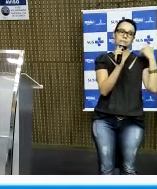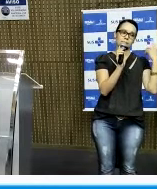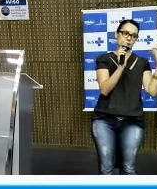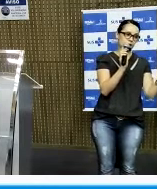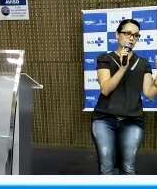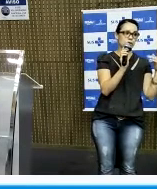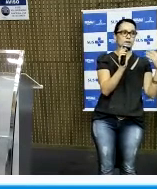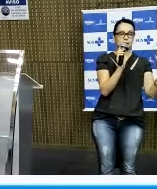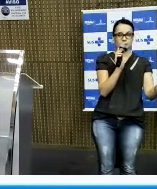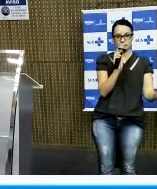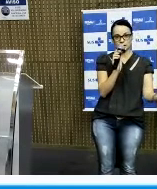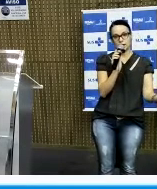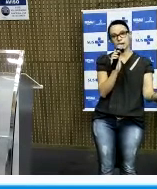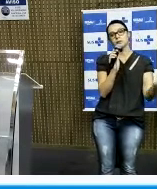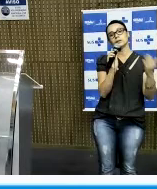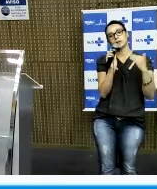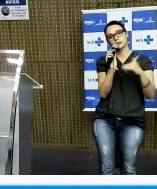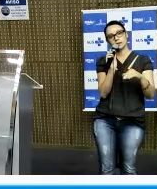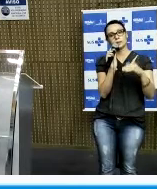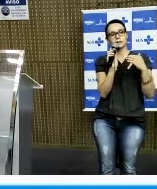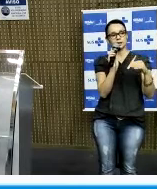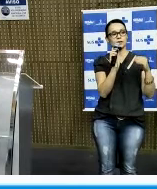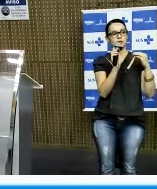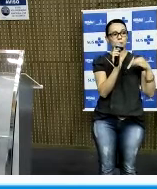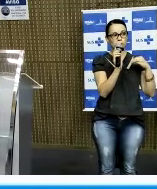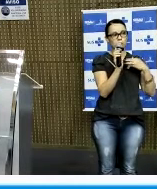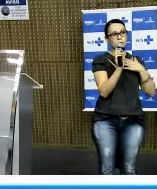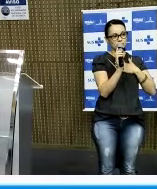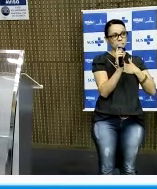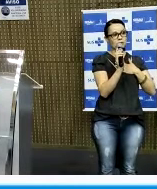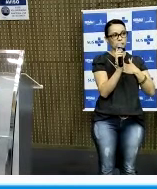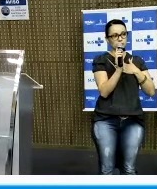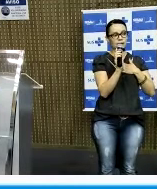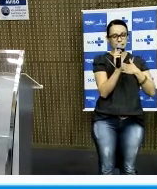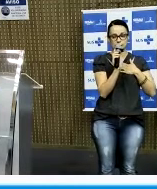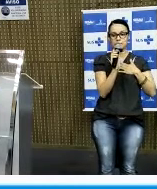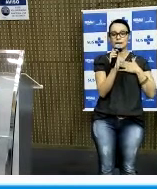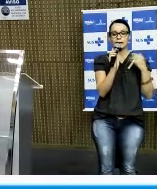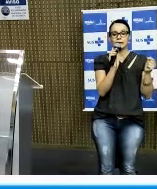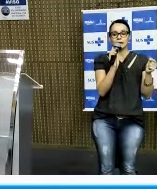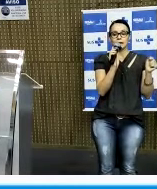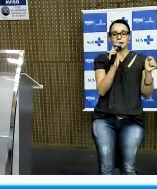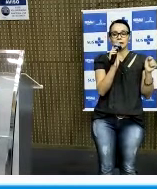Entre pacientes do sistema penitenciário e entre pacientes nossos mesmos, da nossa unidade.